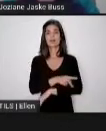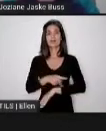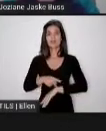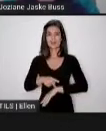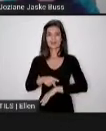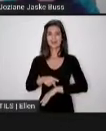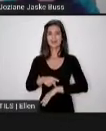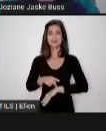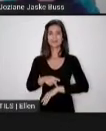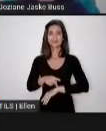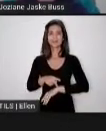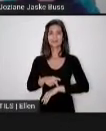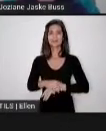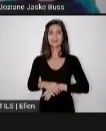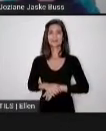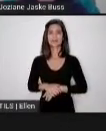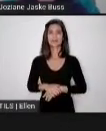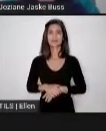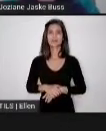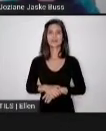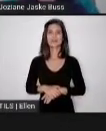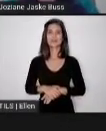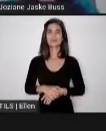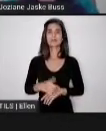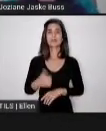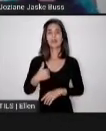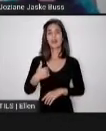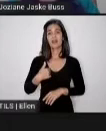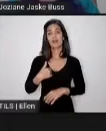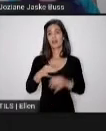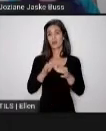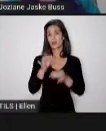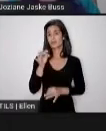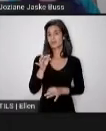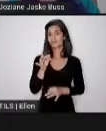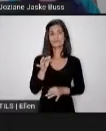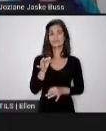ok? Eu não vou me estender muito por conta dessas